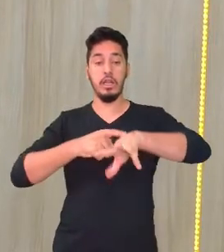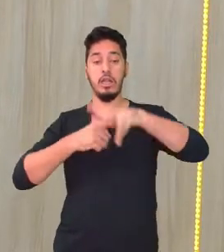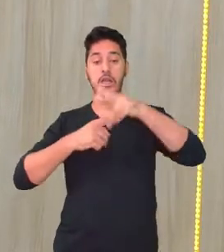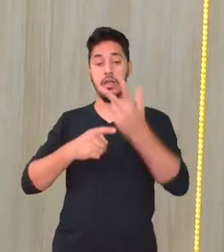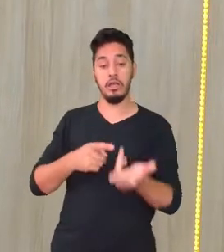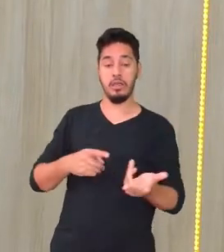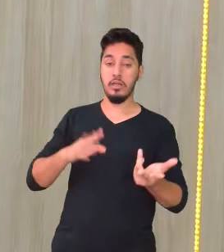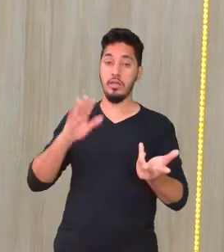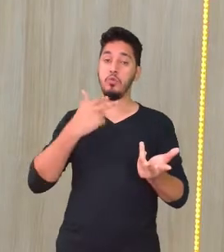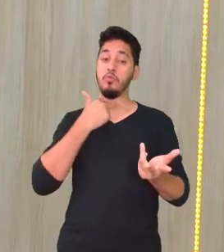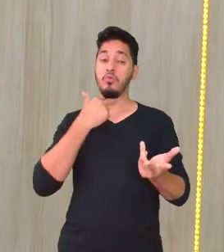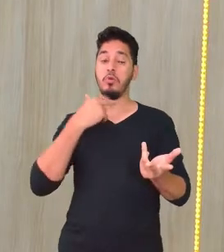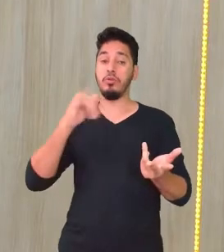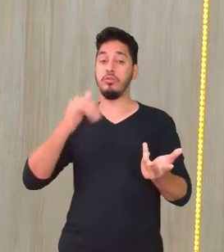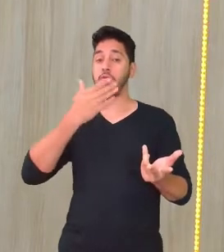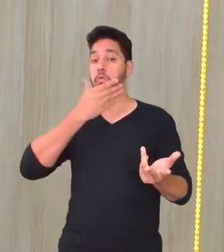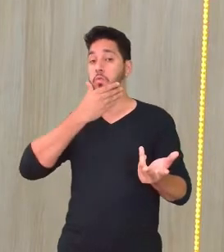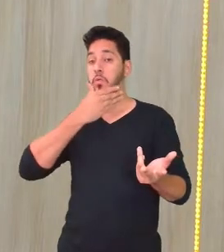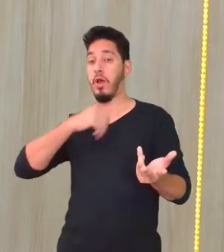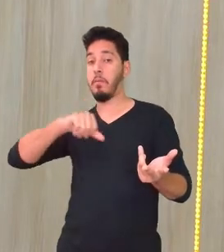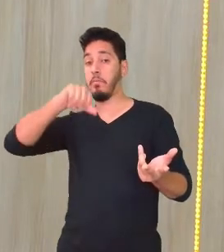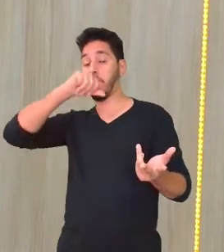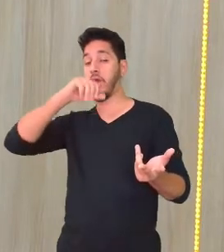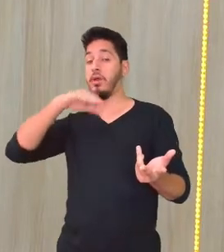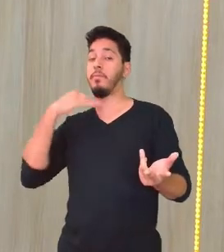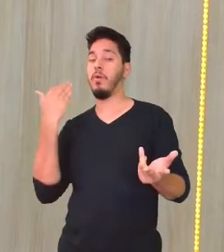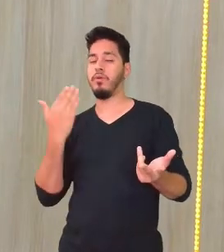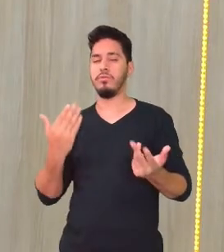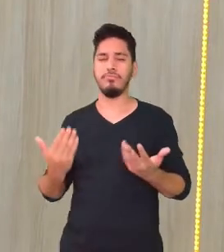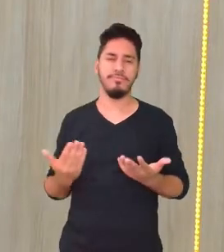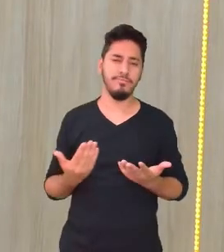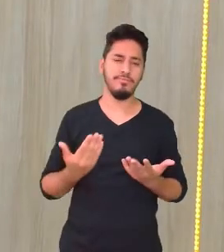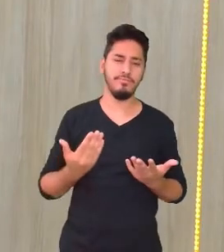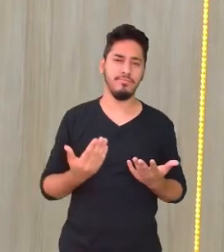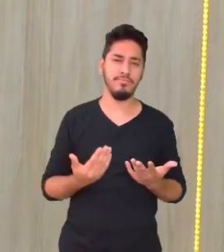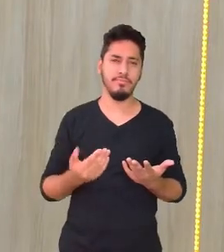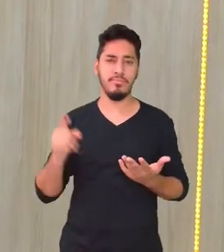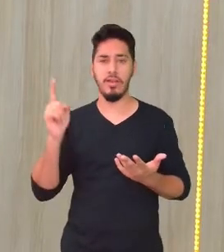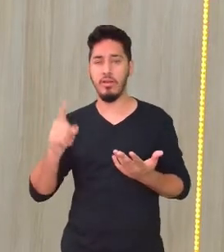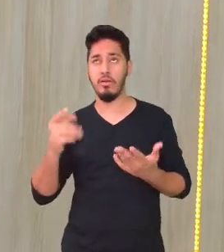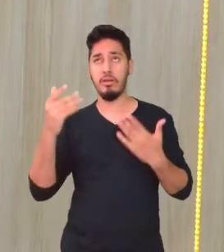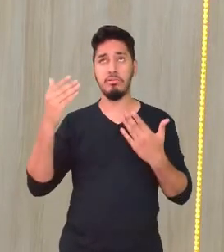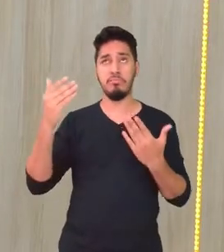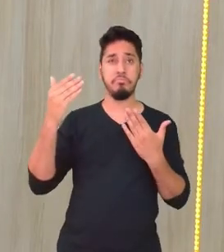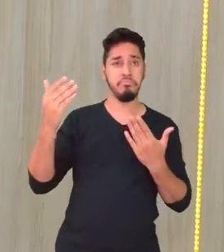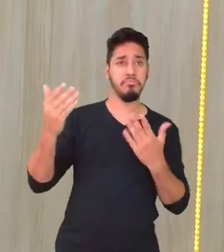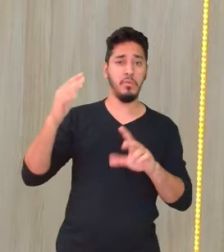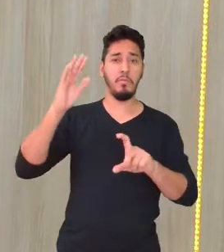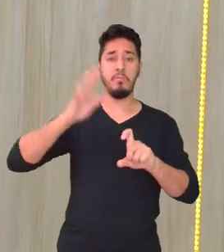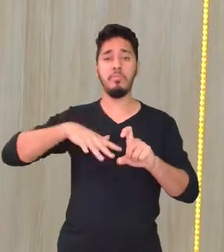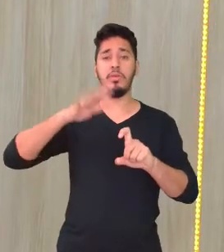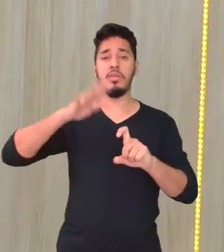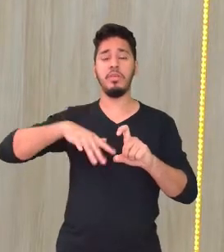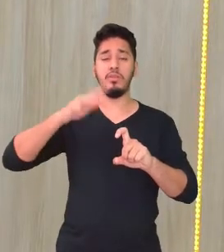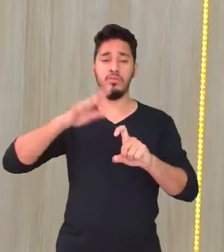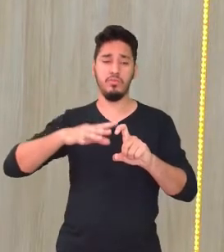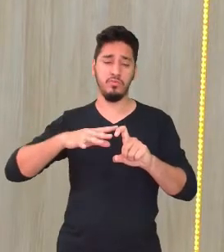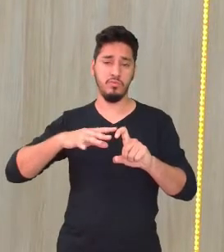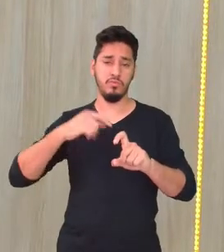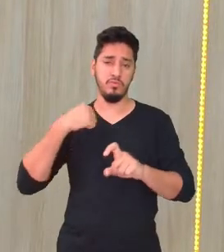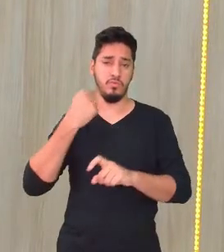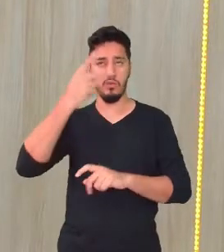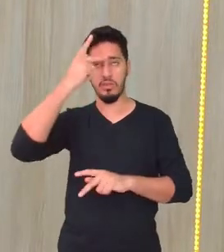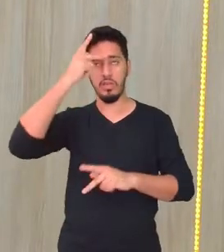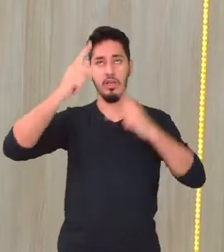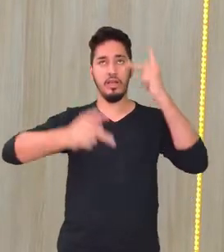emborcada não, senão a sua mãe pode morrer. Isso é uma superstição, né, da nossa crendice